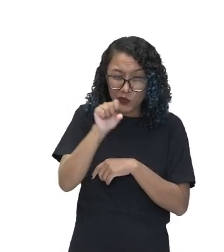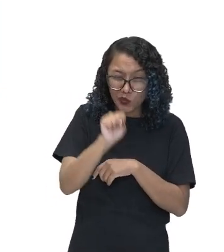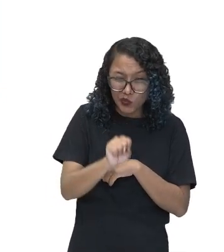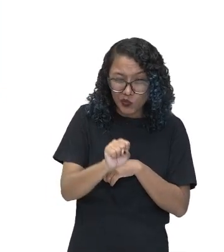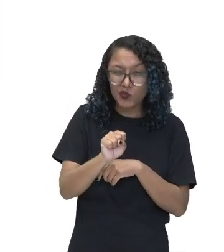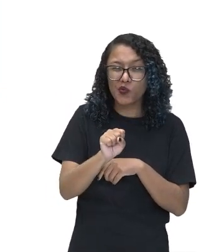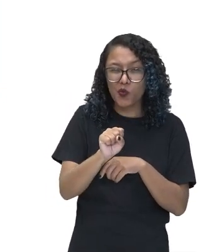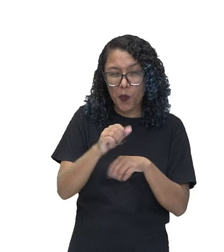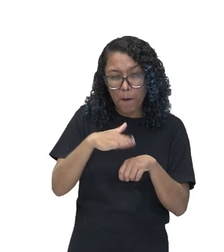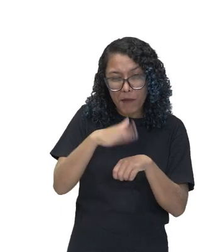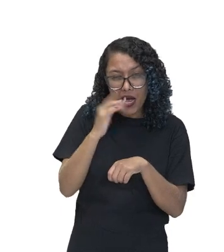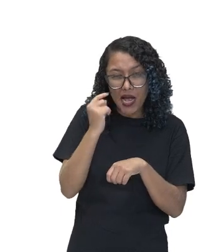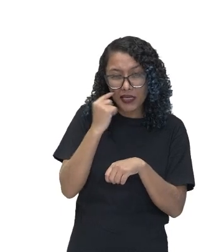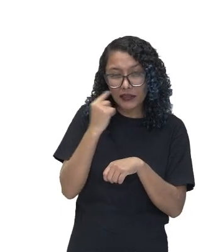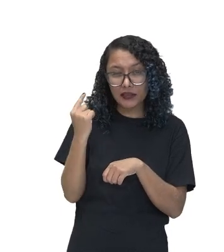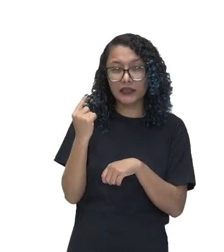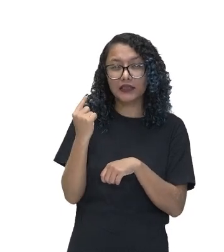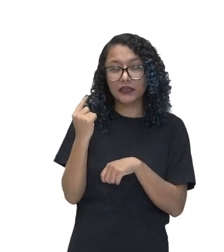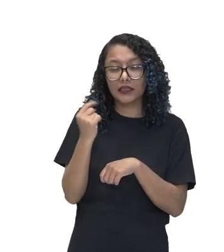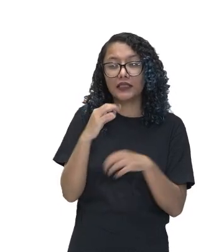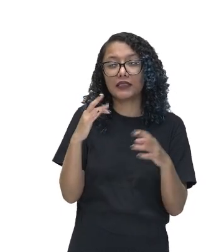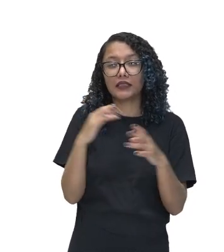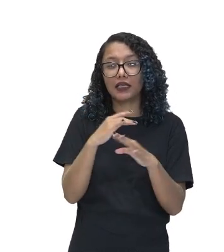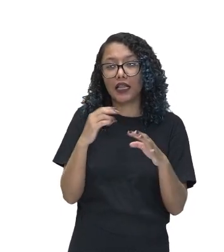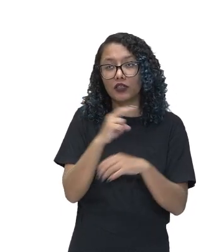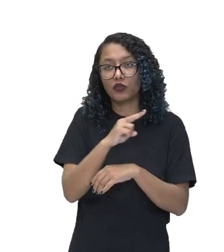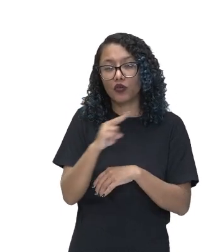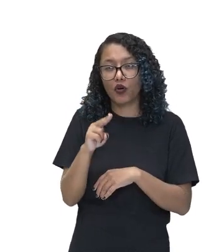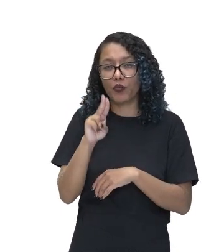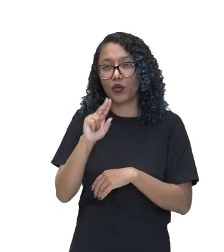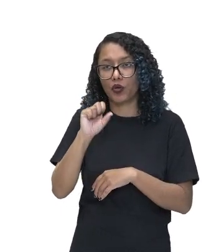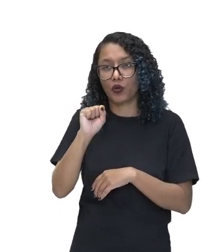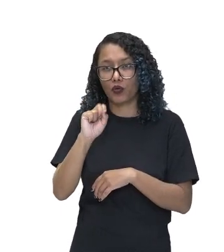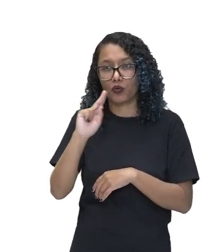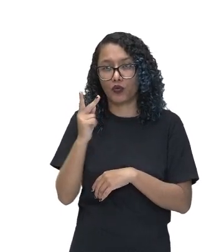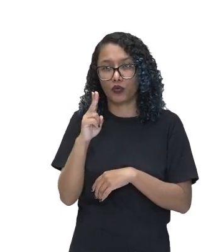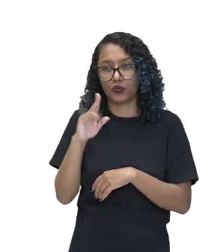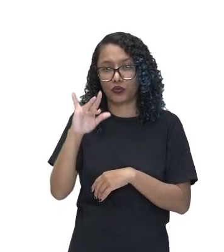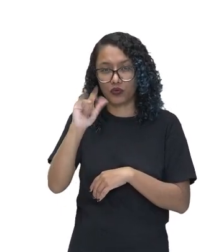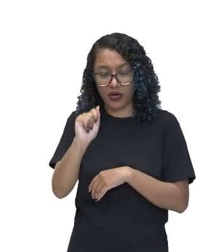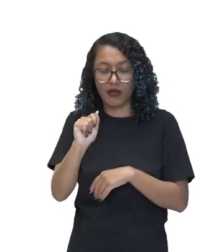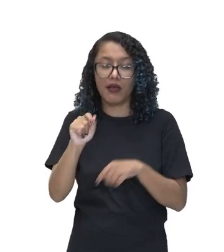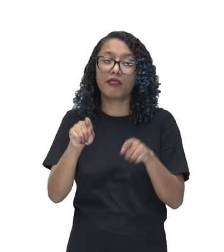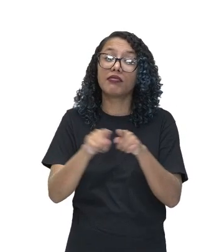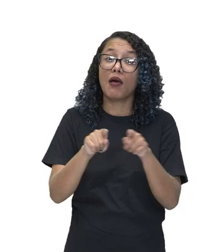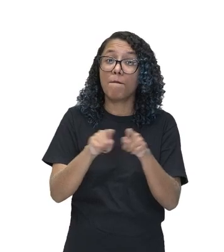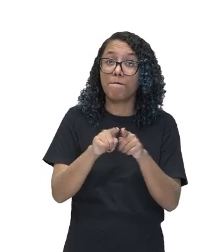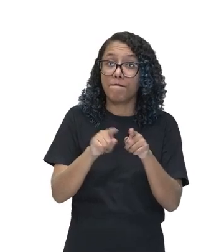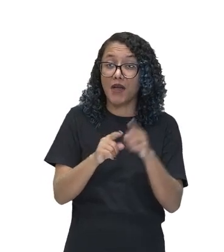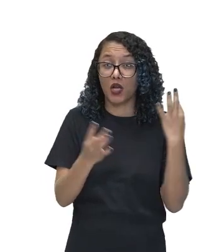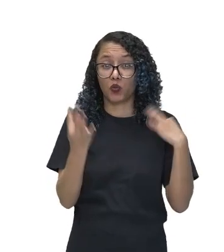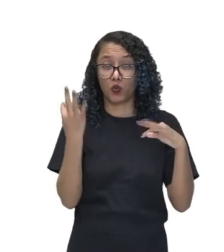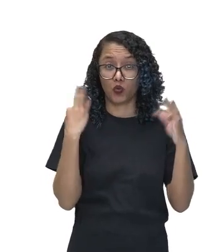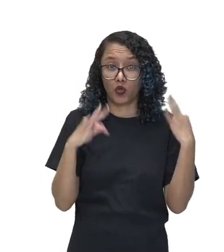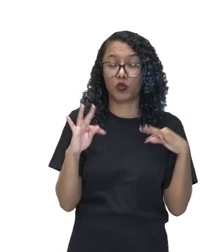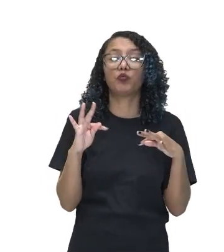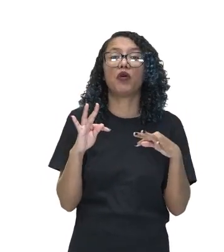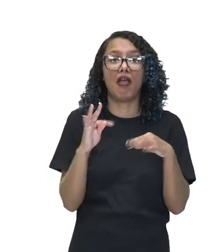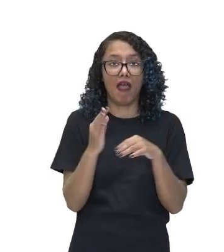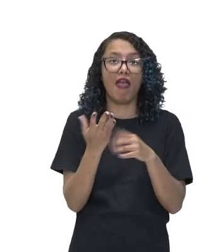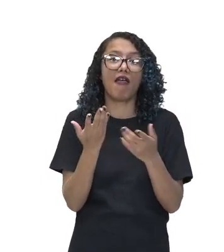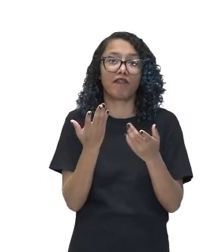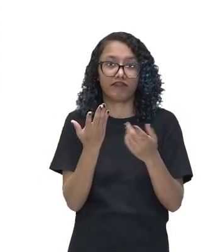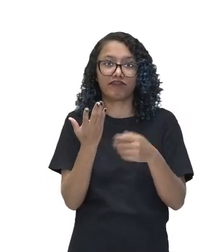no extremo sul, a cidade de Ushuaia. O turismo, ele é uma atividade assim bastante acentuada